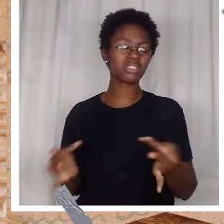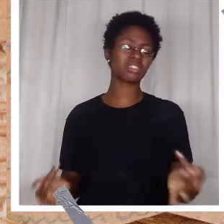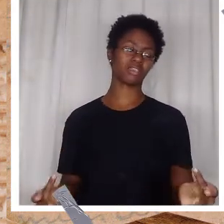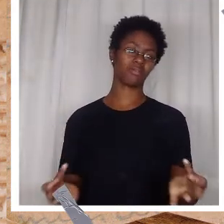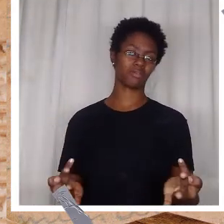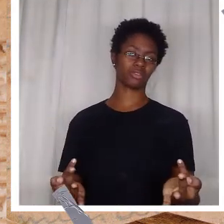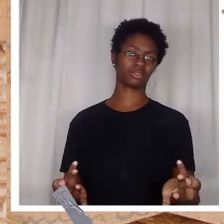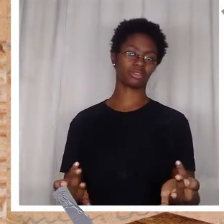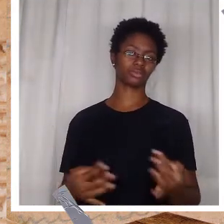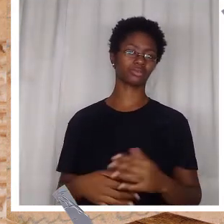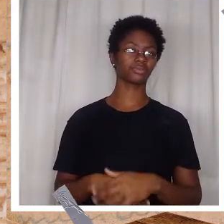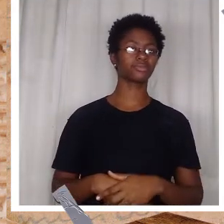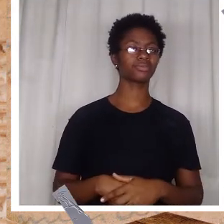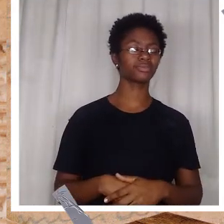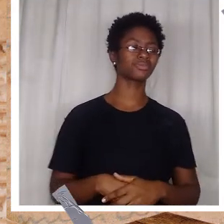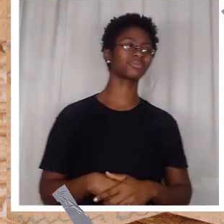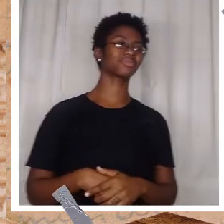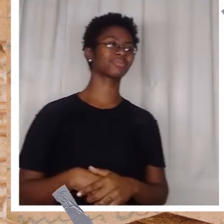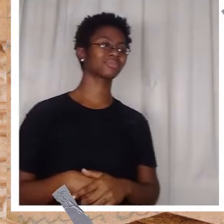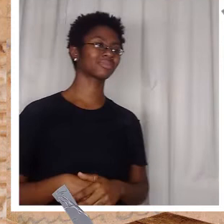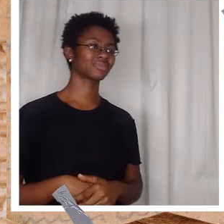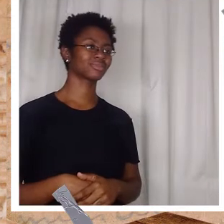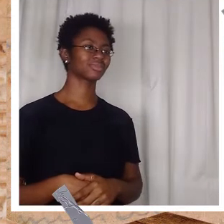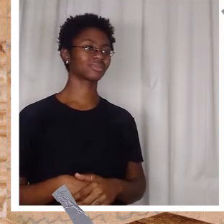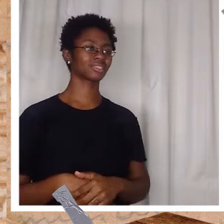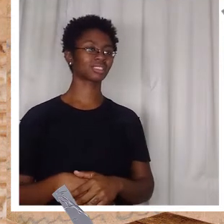Maravilhoso, Depois da pandemia.